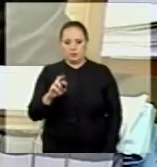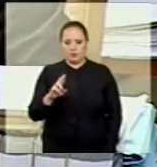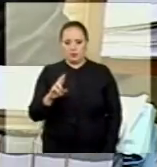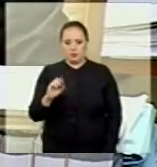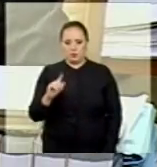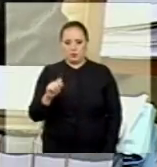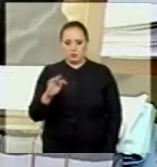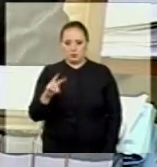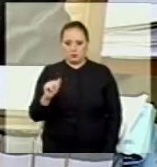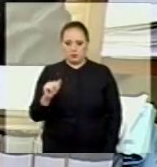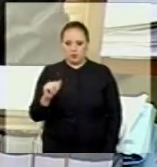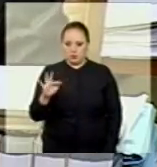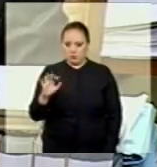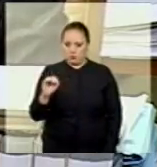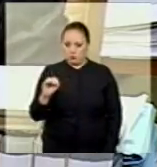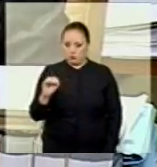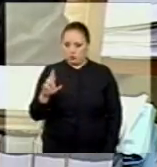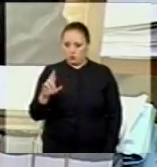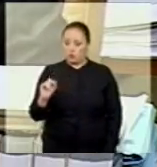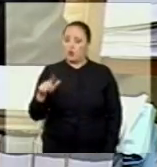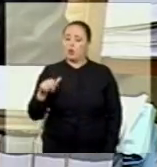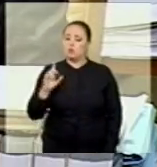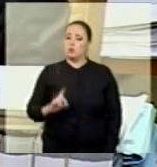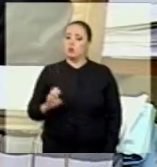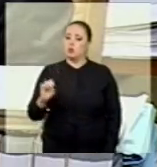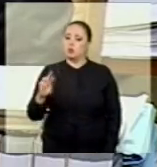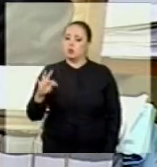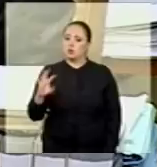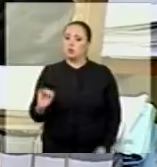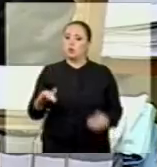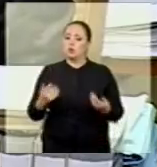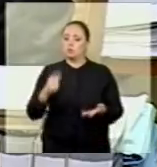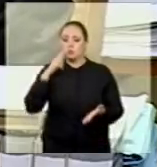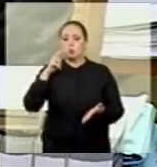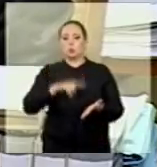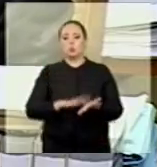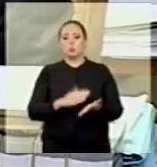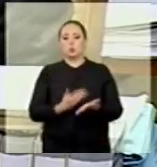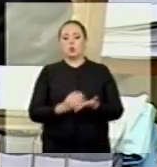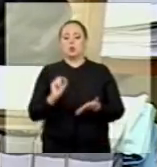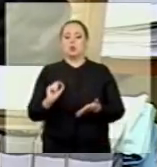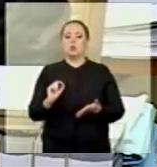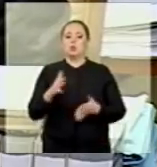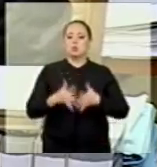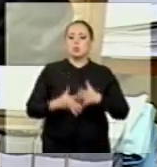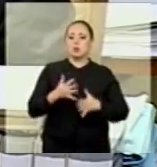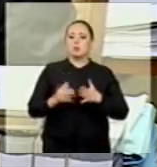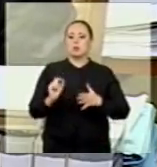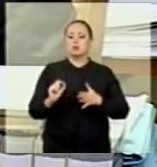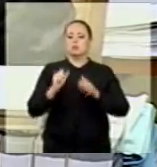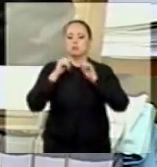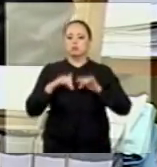matéria de direito estrito. E por isso mesmo deve merecer interpretação que impeça a